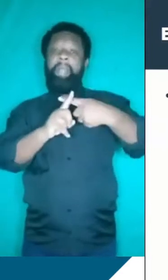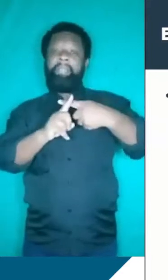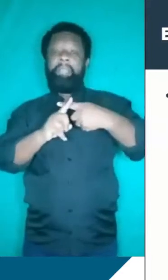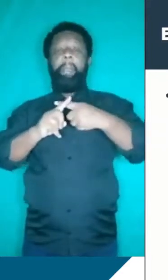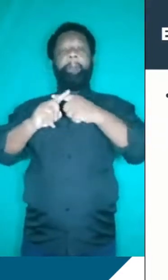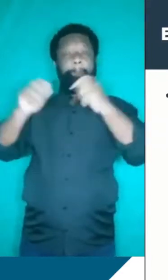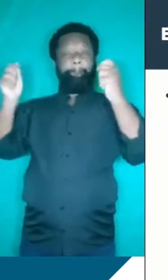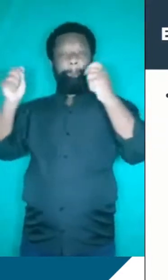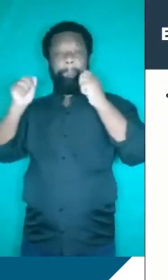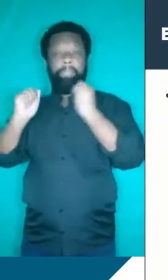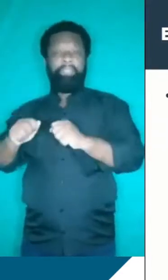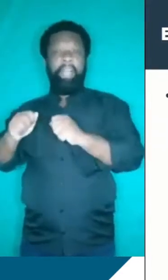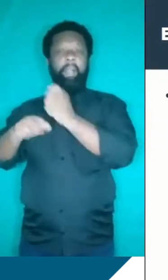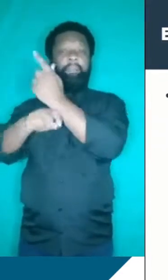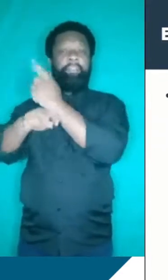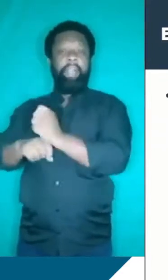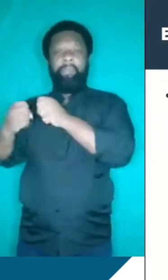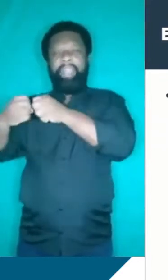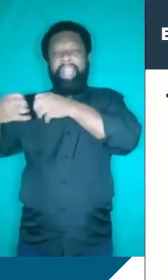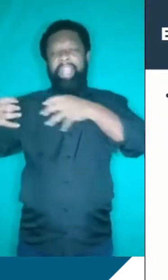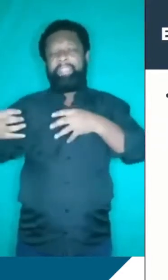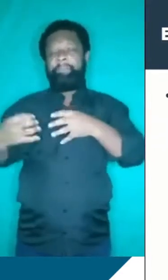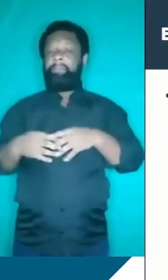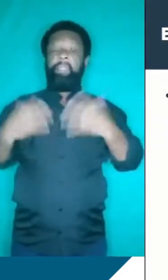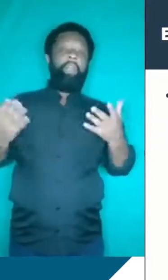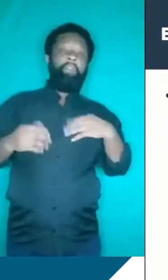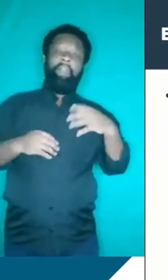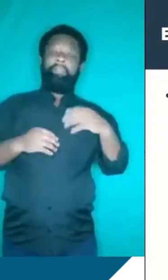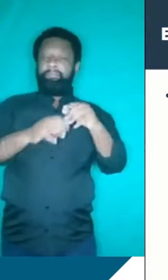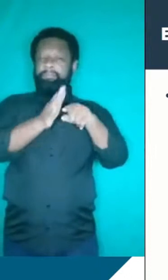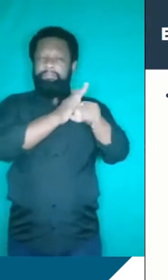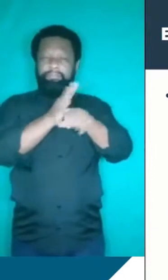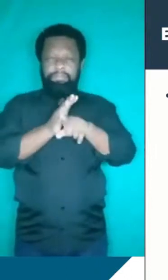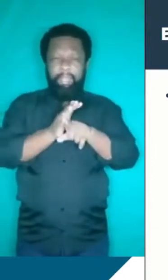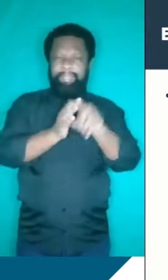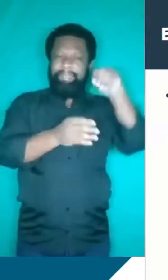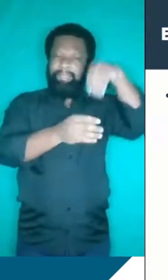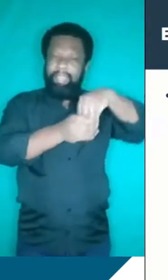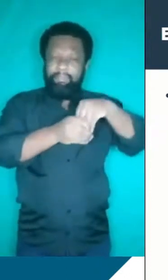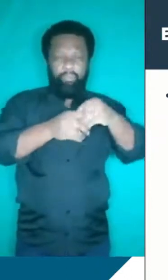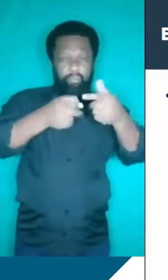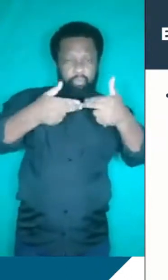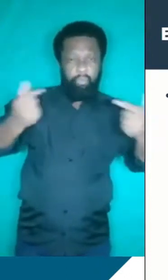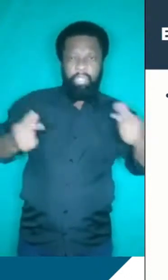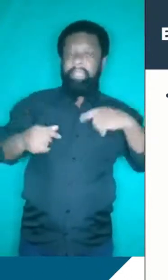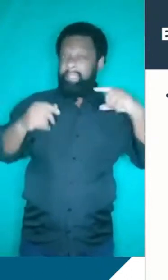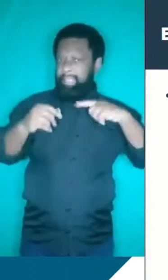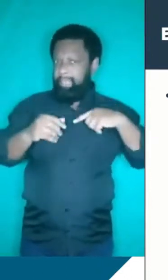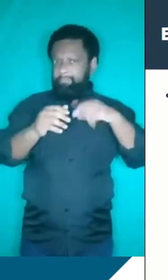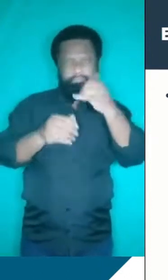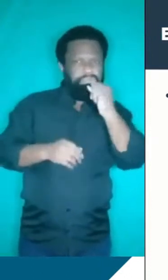potencial gravitacional elástica. Então, quando eu vou associar, quando eu vou analisar a quantidade de energia num corpo, eu tenho que analisar, tem energia